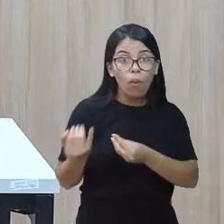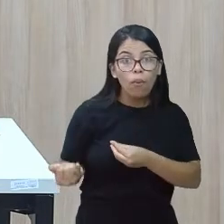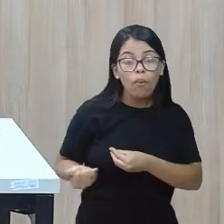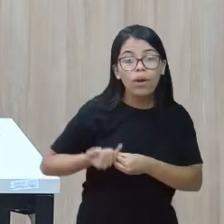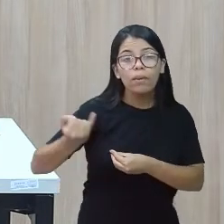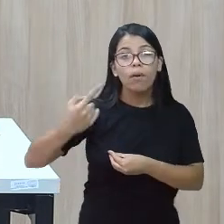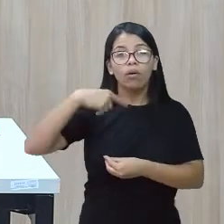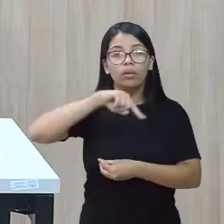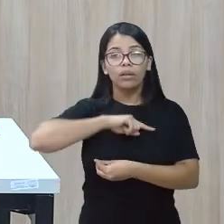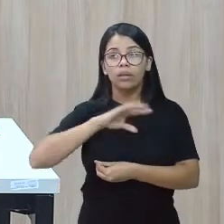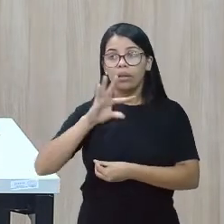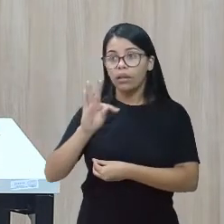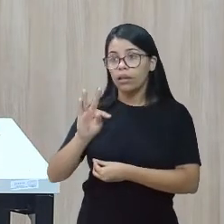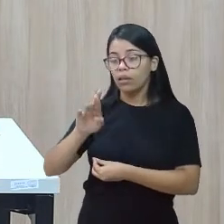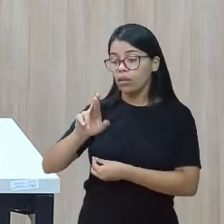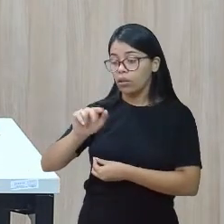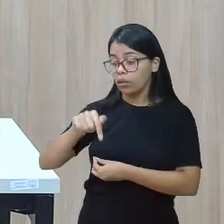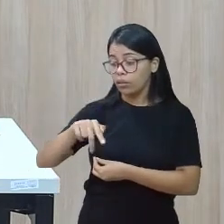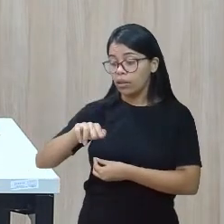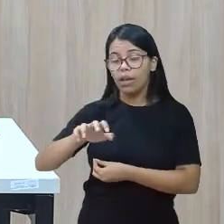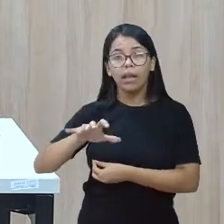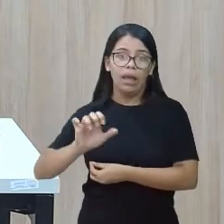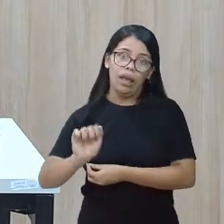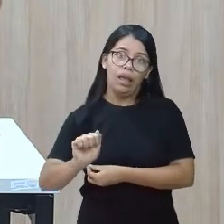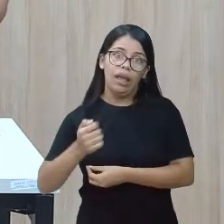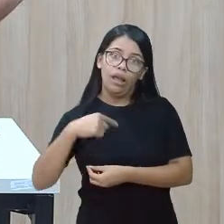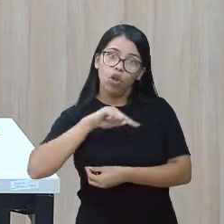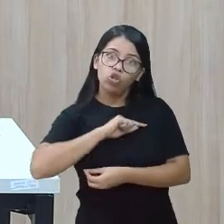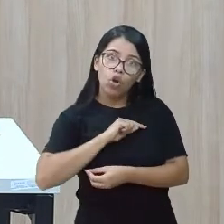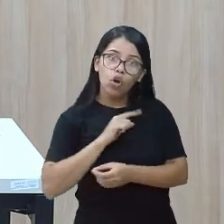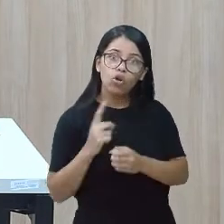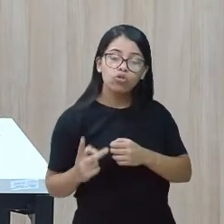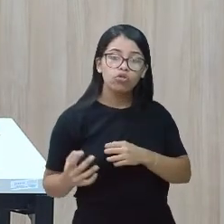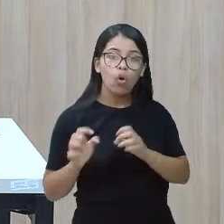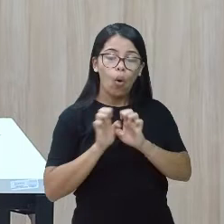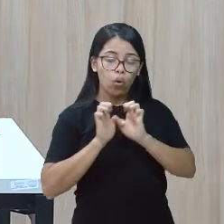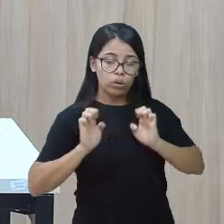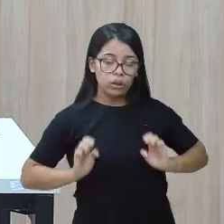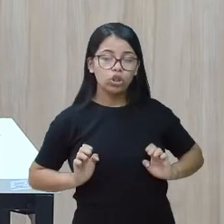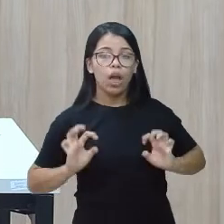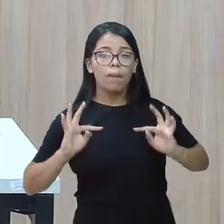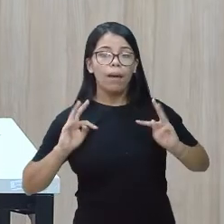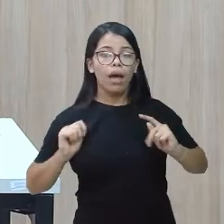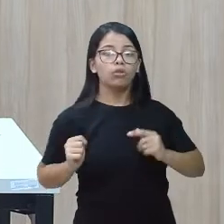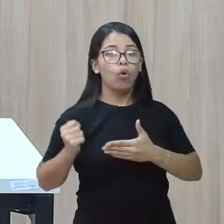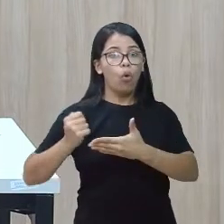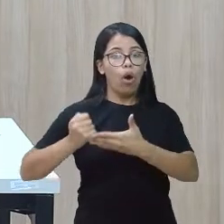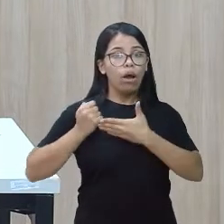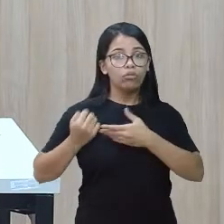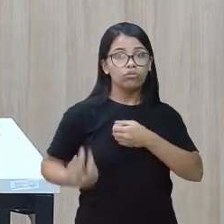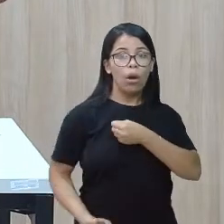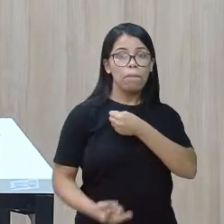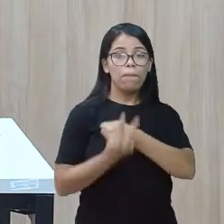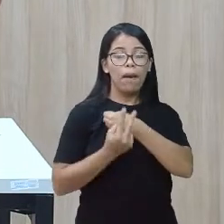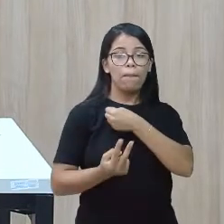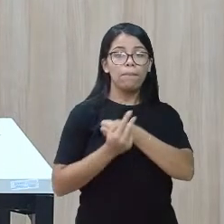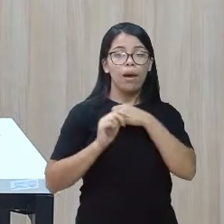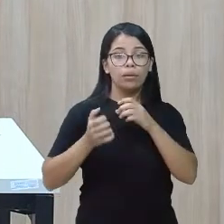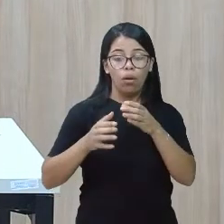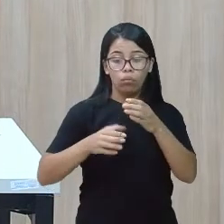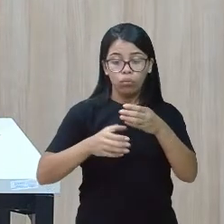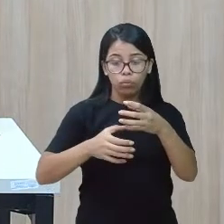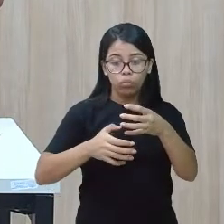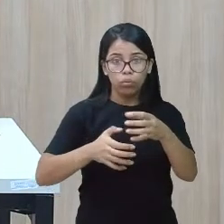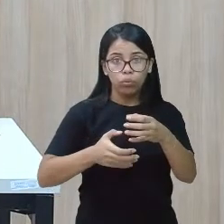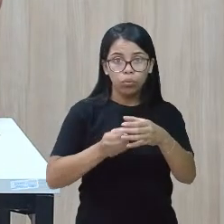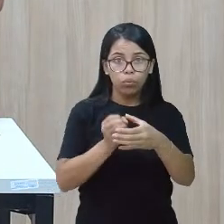nosso organismo aí cuidando, se por acaso acontecer um imprevisto de ainda entrar impureza, a traqueia vai ter ainda uma